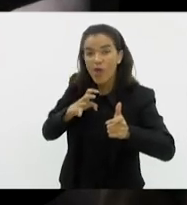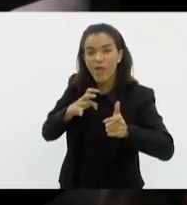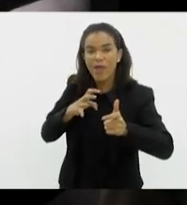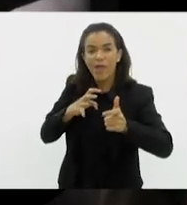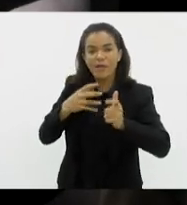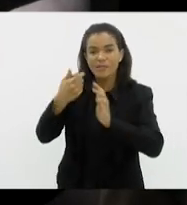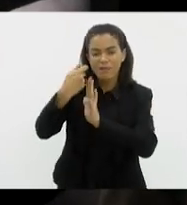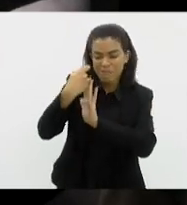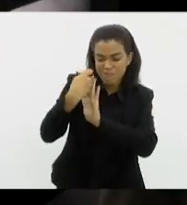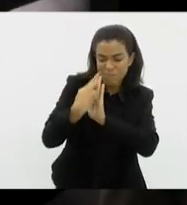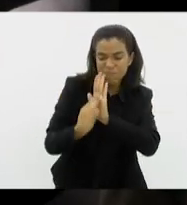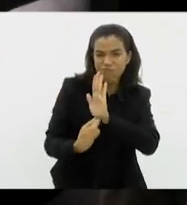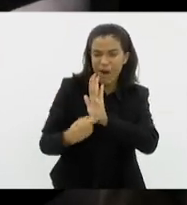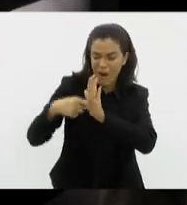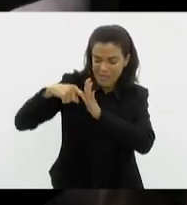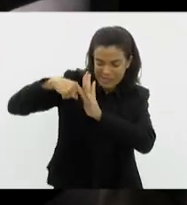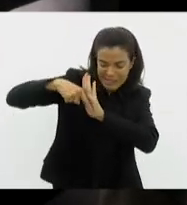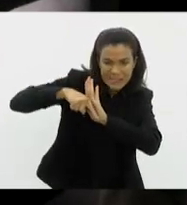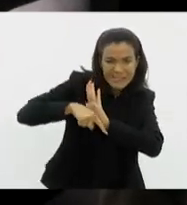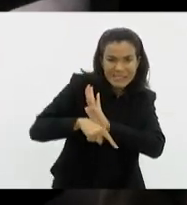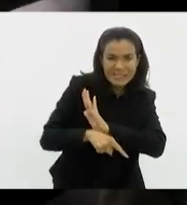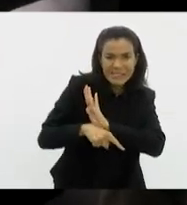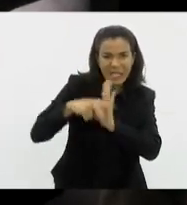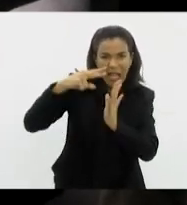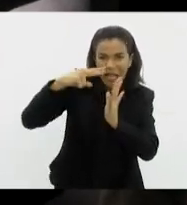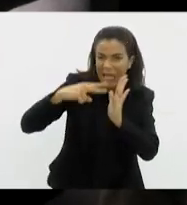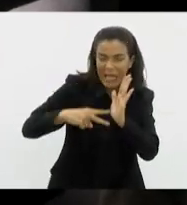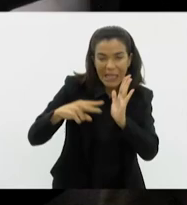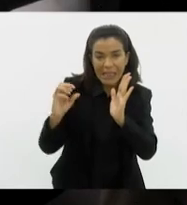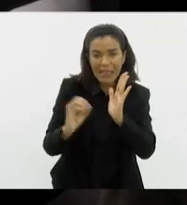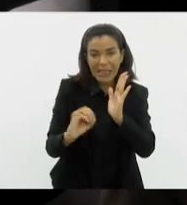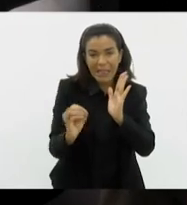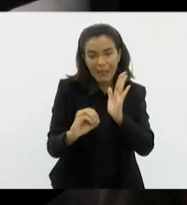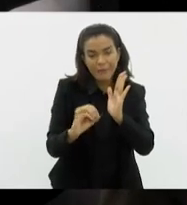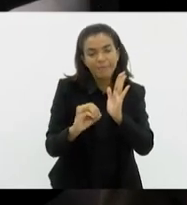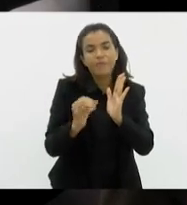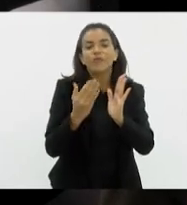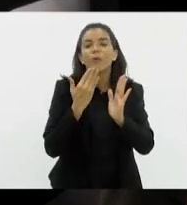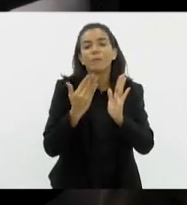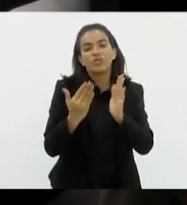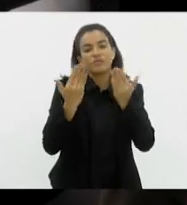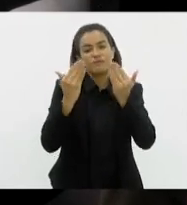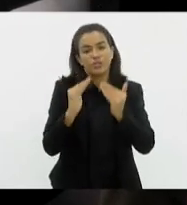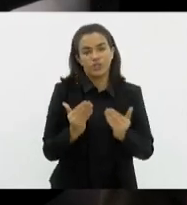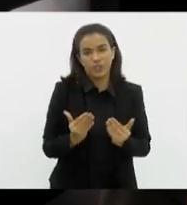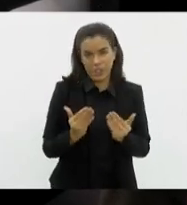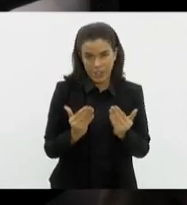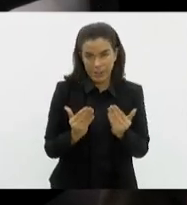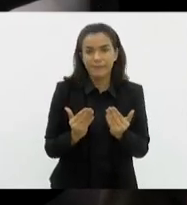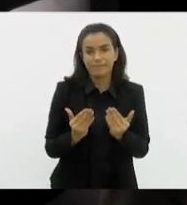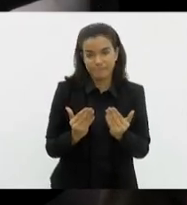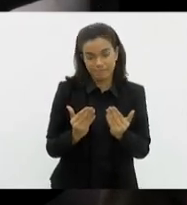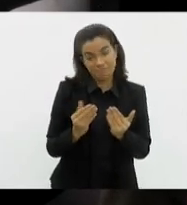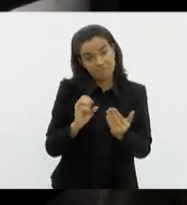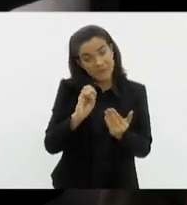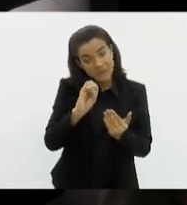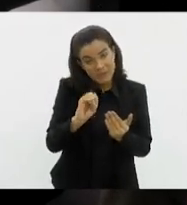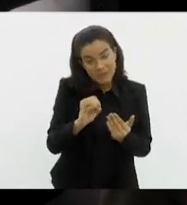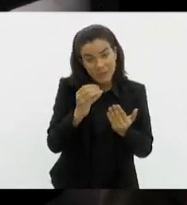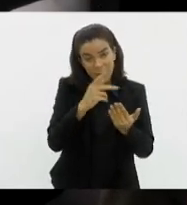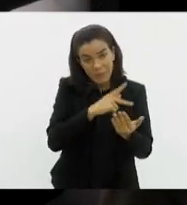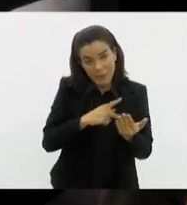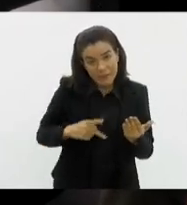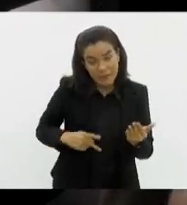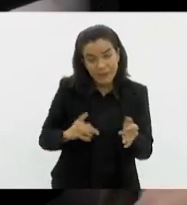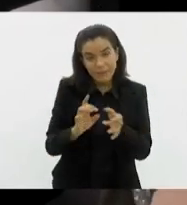projeto, não ter lido, de fato, não deu tempo para ler, eu vou pedir vistas. Né, se Vossa Excelência aí